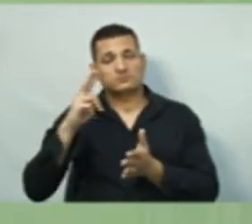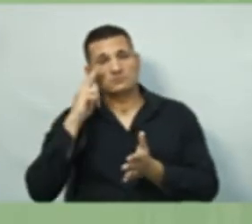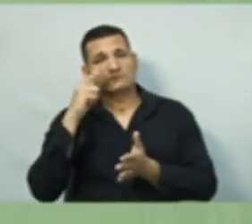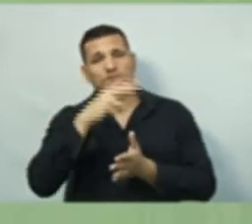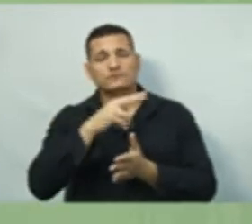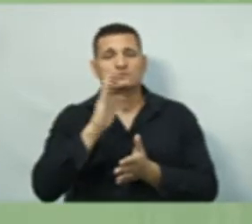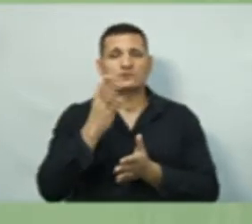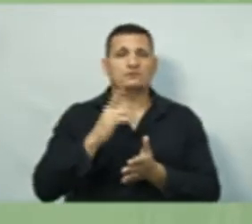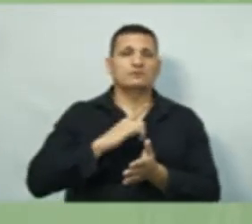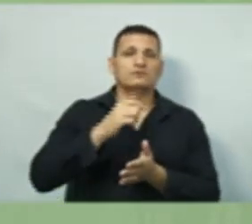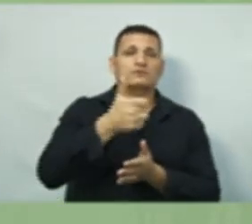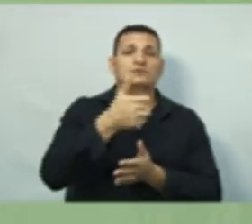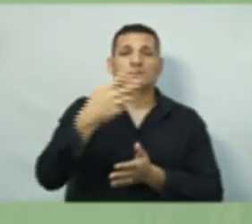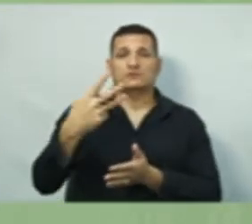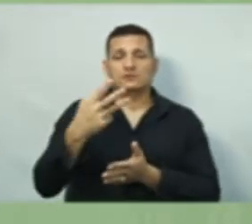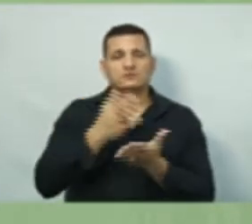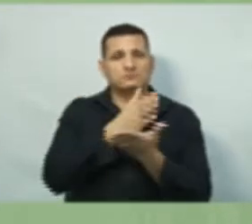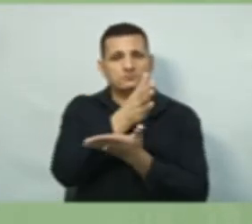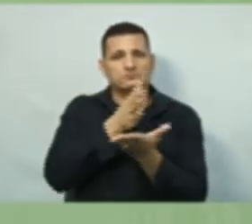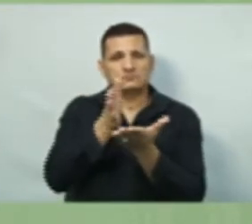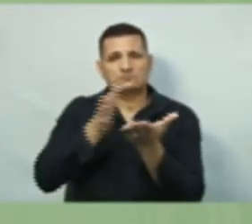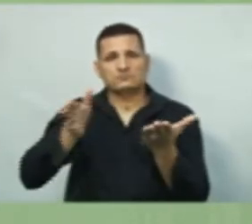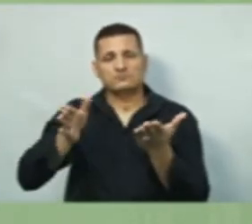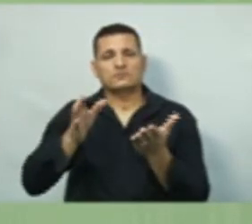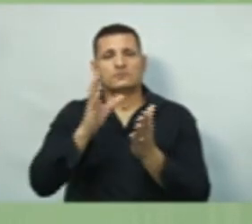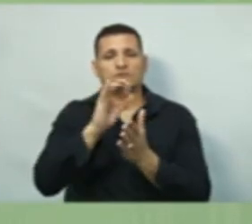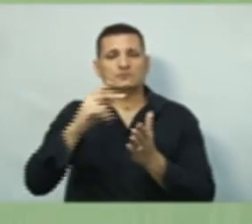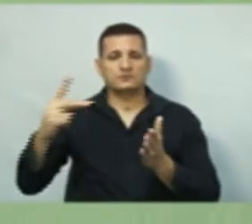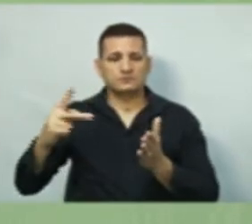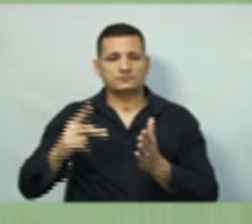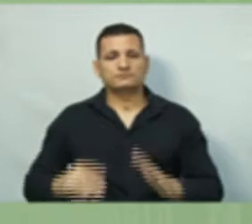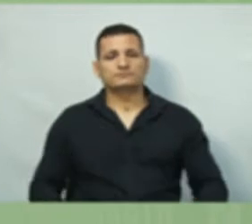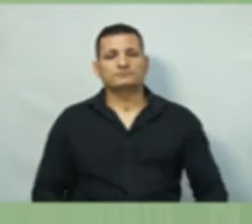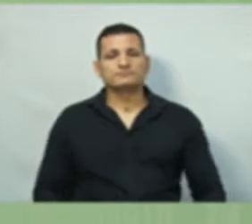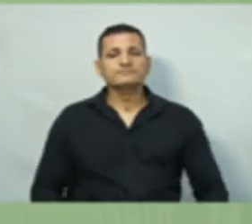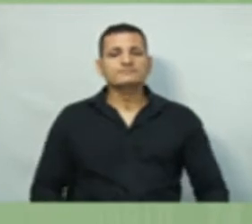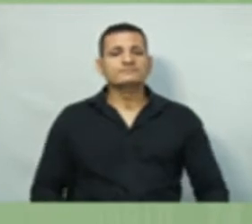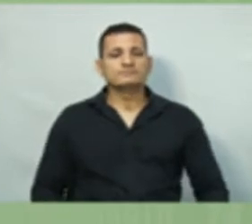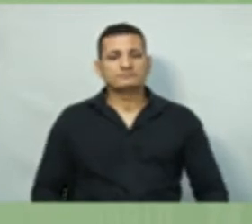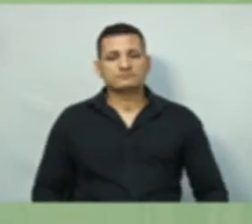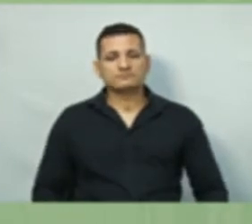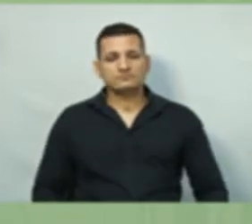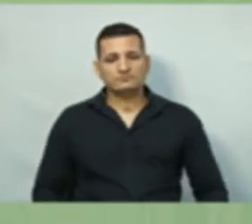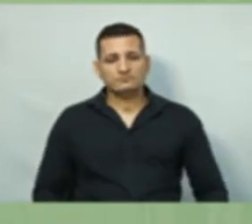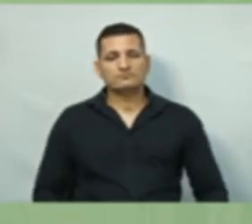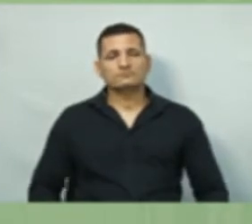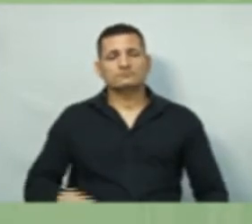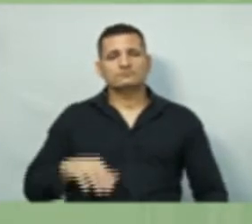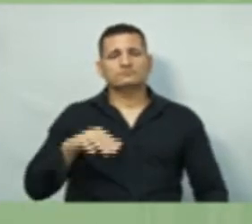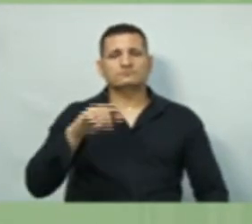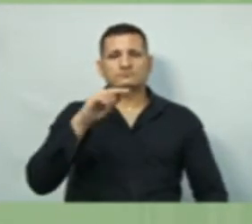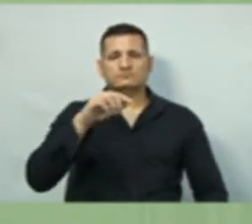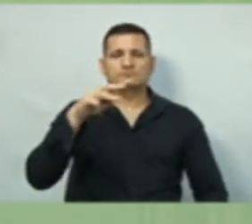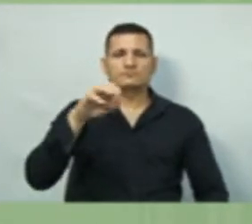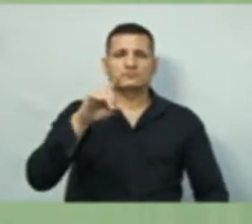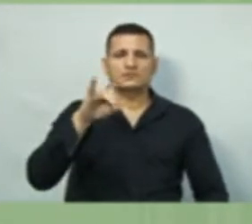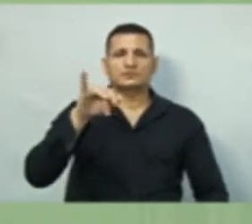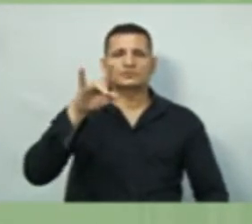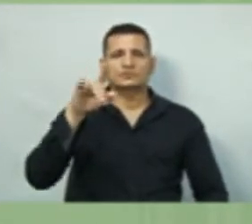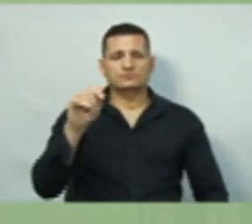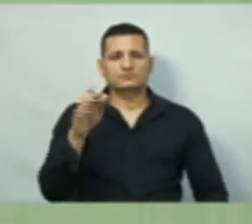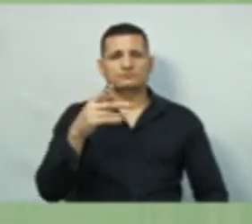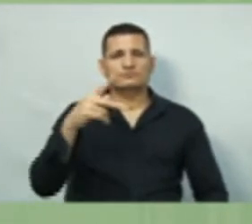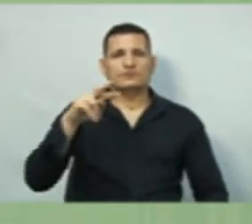13 ramos de atuação das cooperativas. E em razão da medida provisória, número